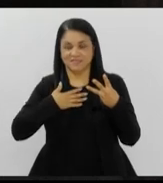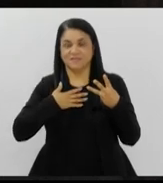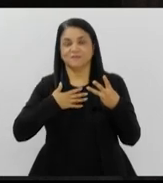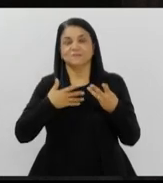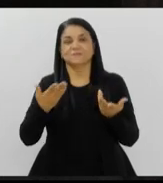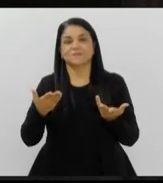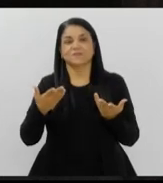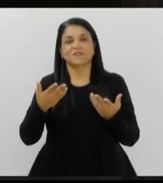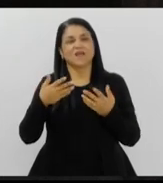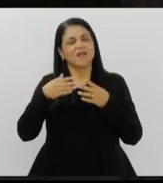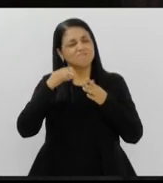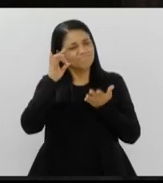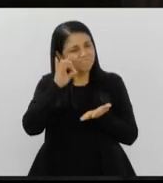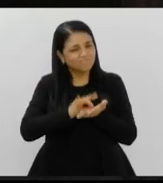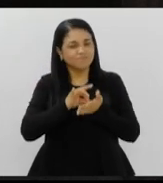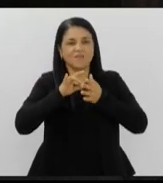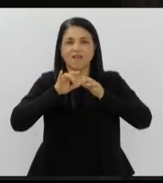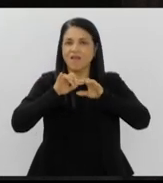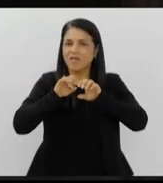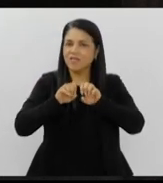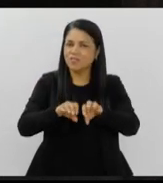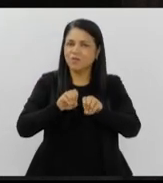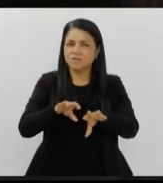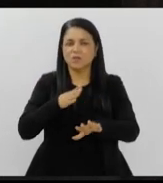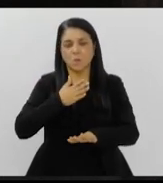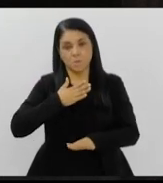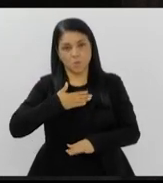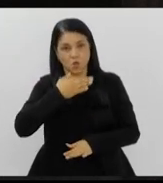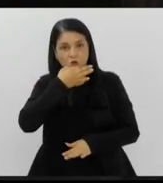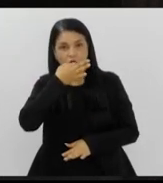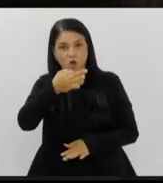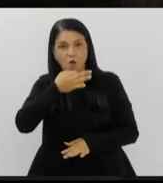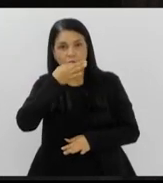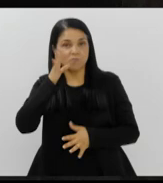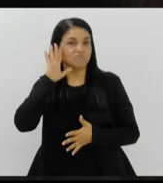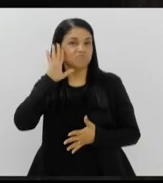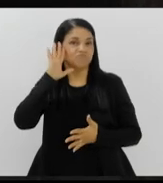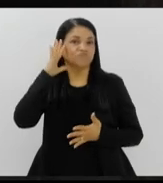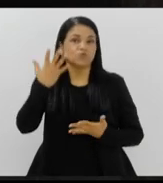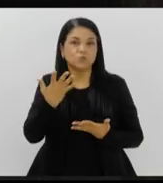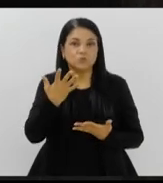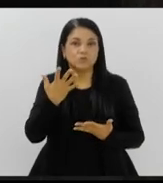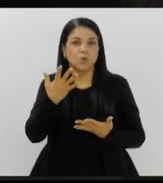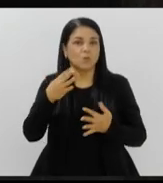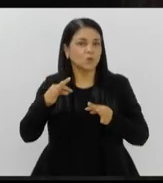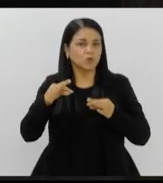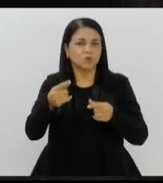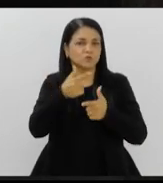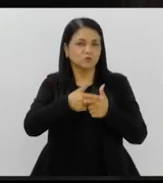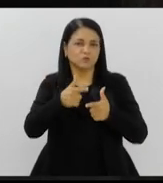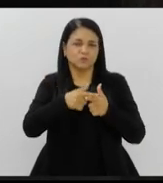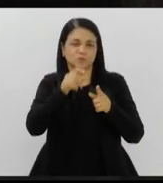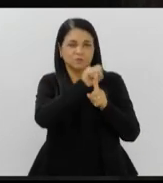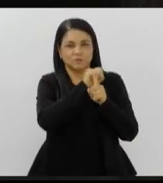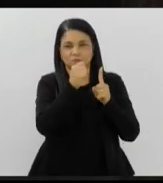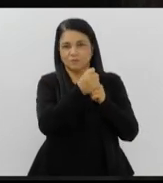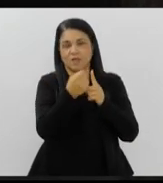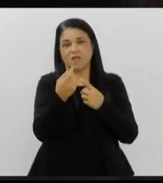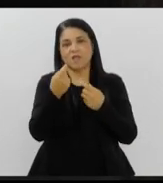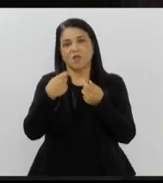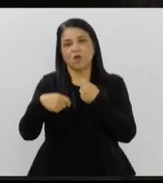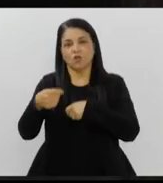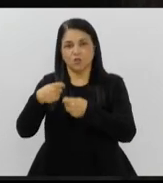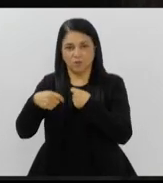educação é, na minha opinião, a solução para todos os problemas sociais e econômicos, porque aquele